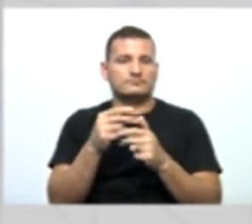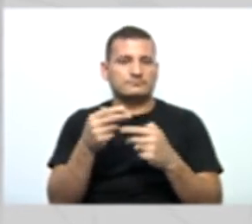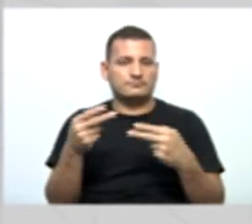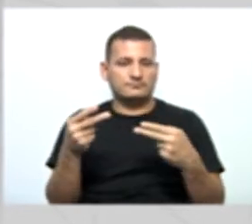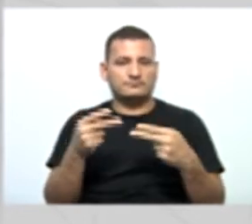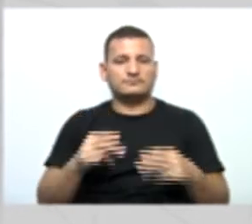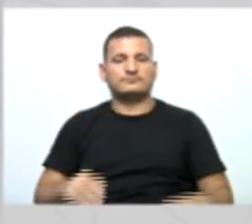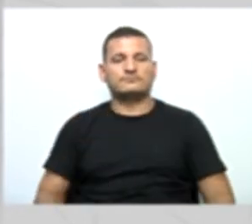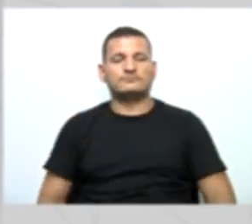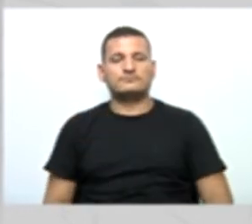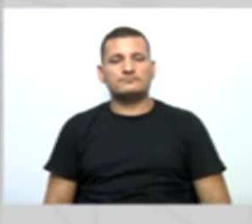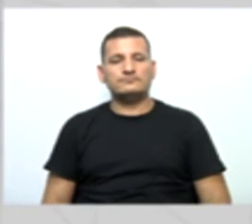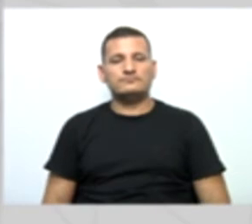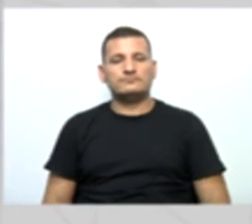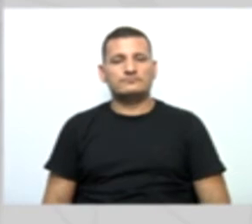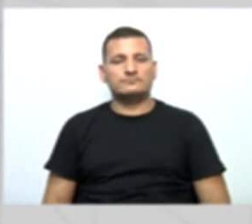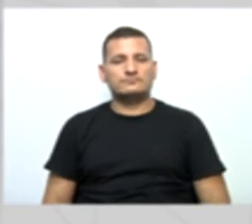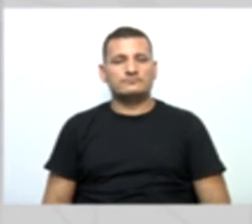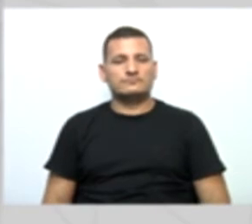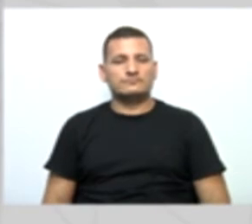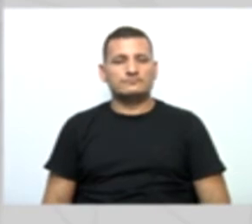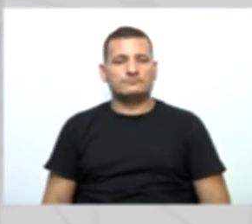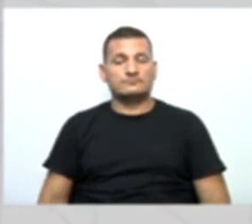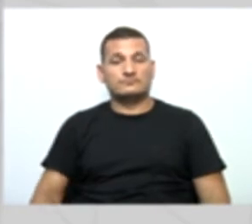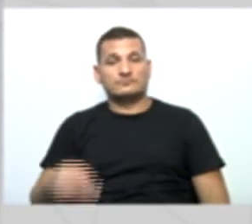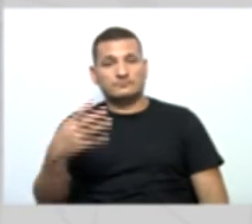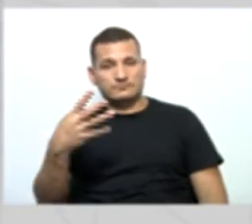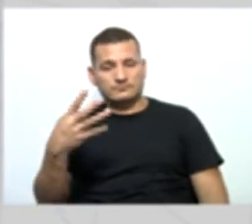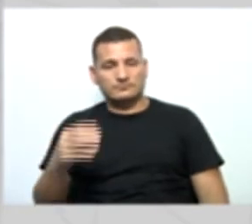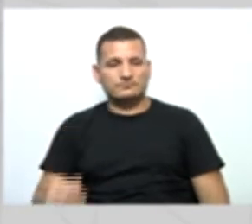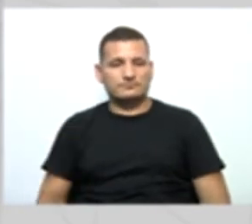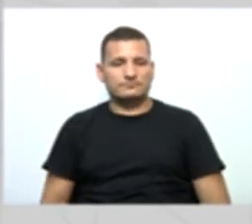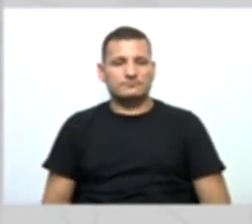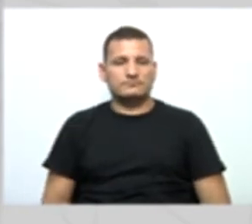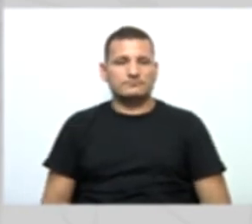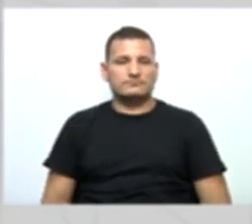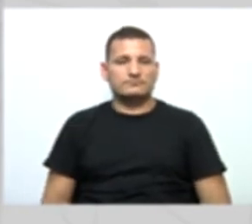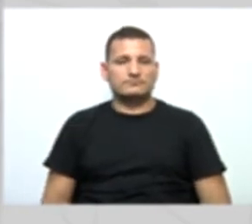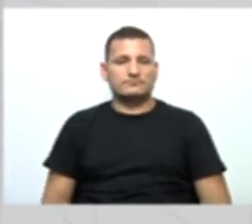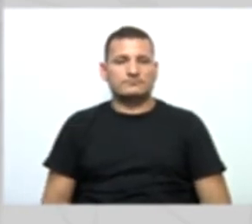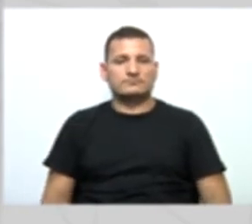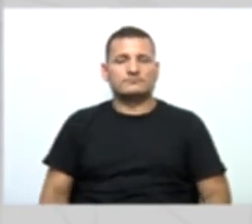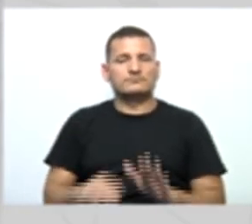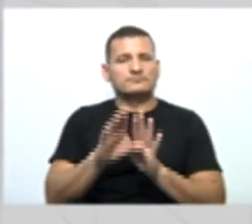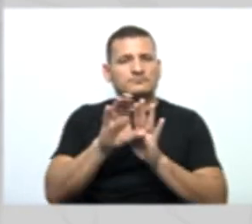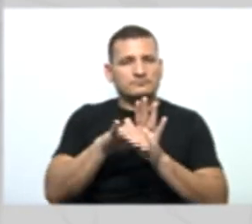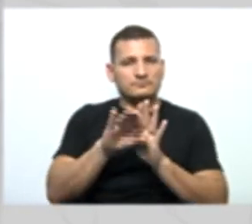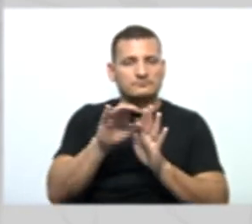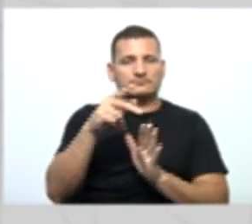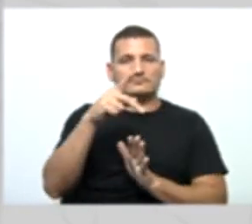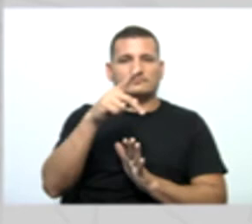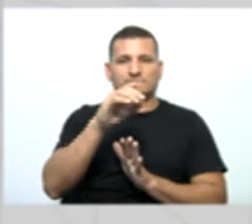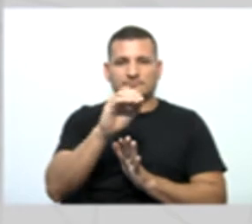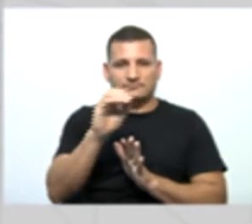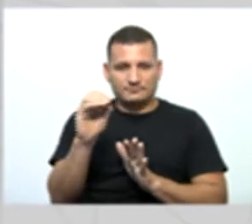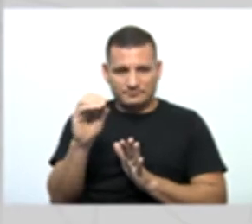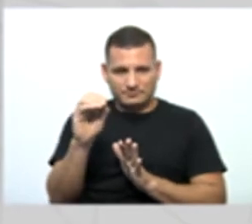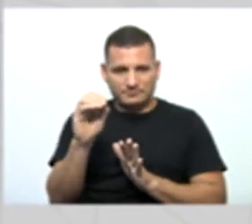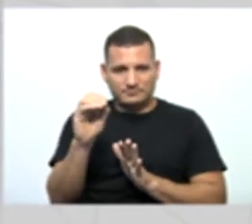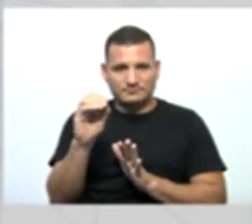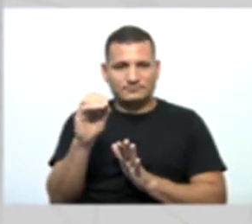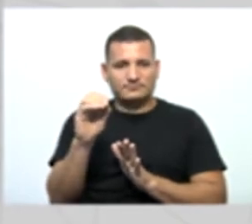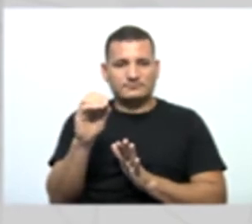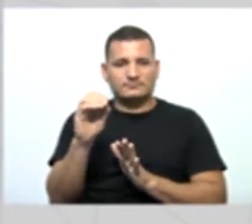nós vamos resolver. E aqui a questão 4. Baseado nos conceitos sobre programação orientada a objetos, a sigla